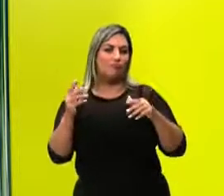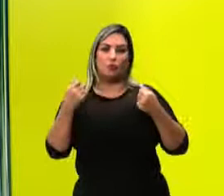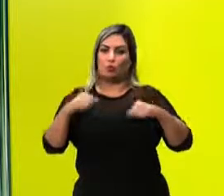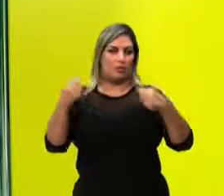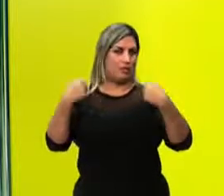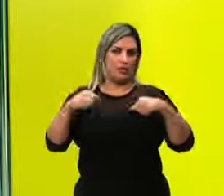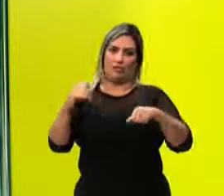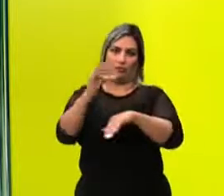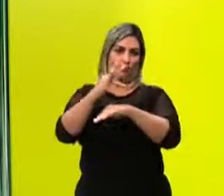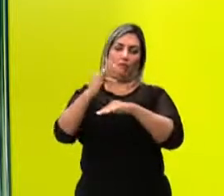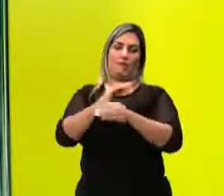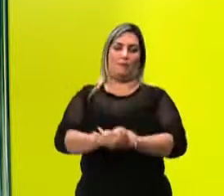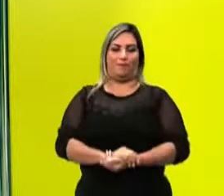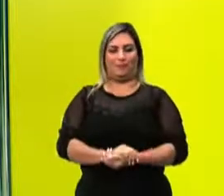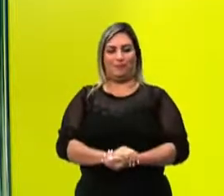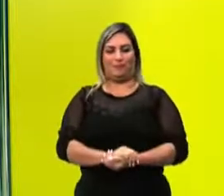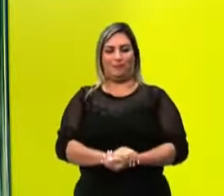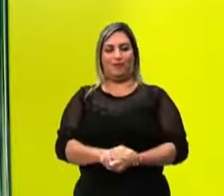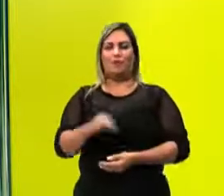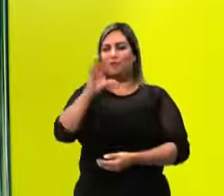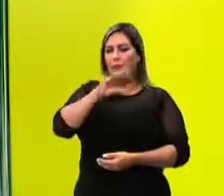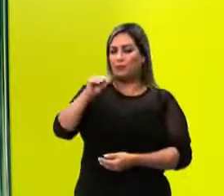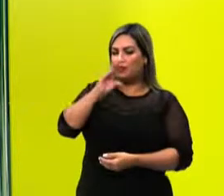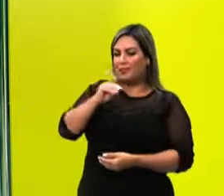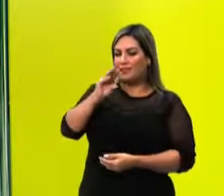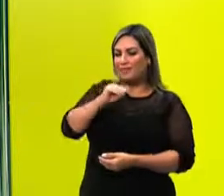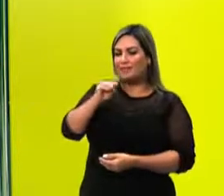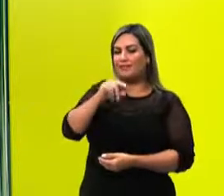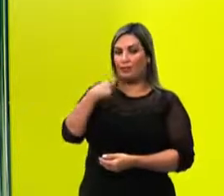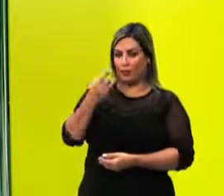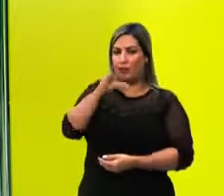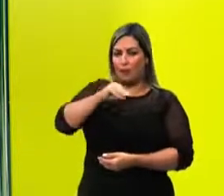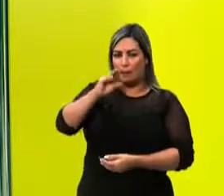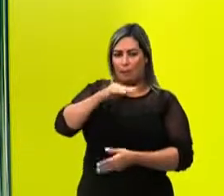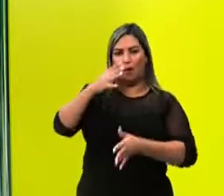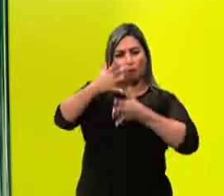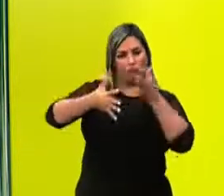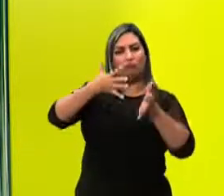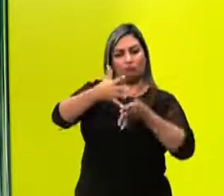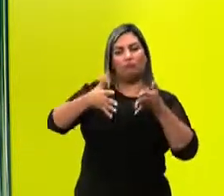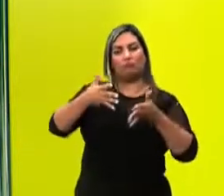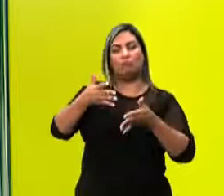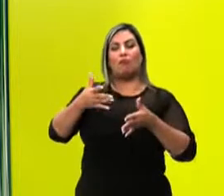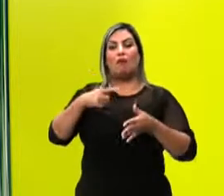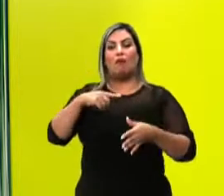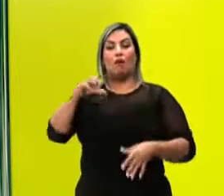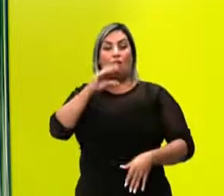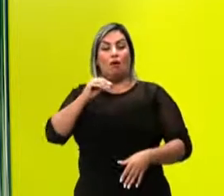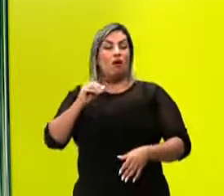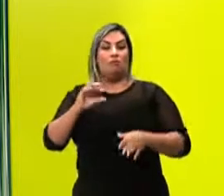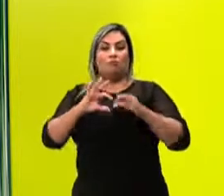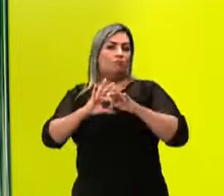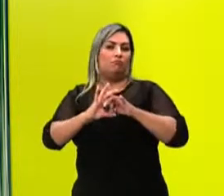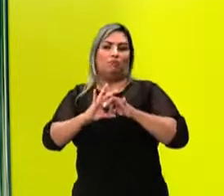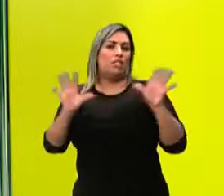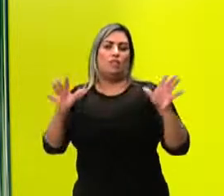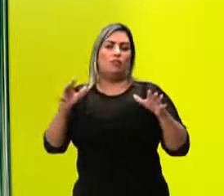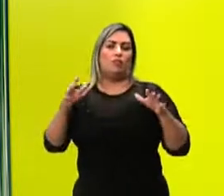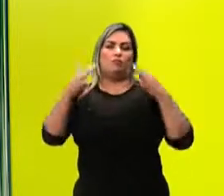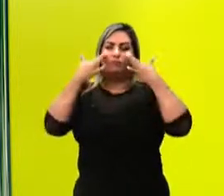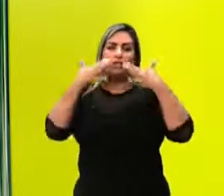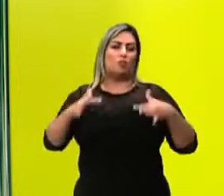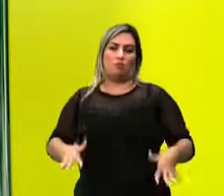da linguagem, né? Nós vamos falar, e quando nós falamos, a oralidade ela é automática, ela não precisa